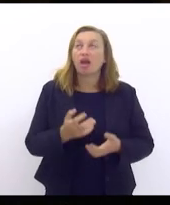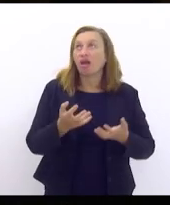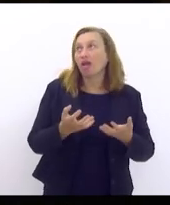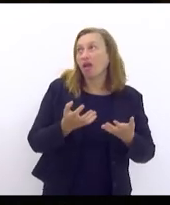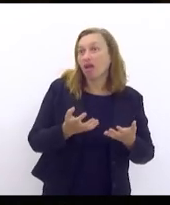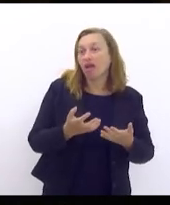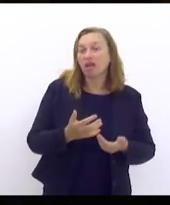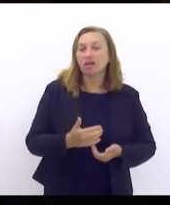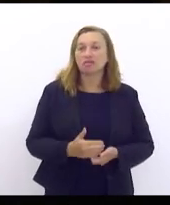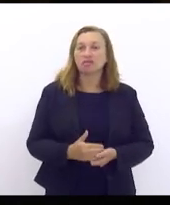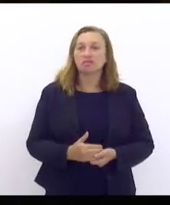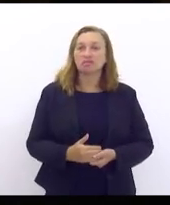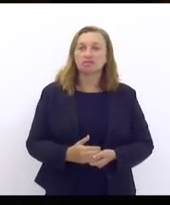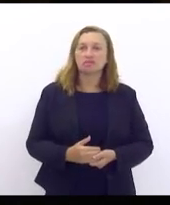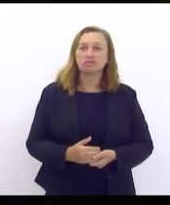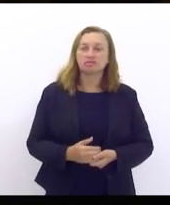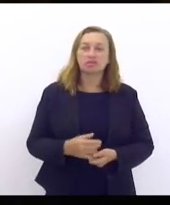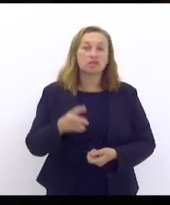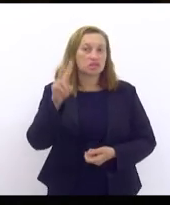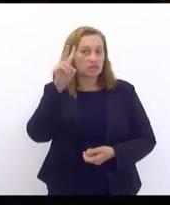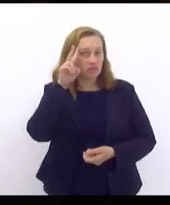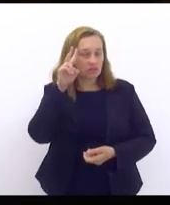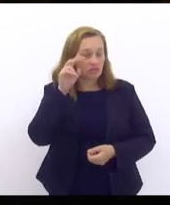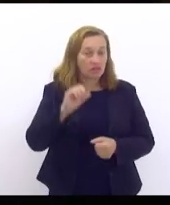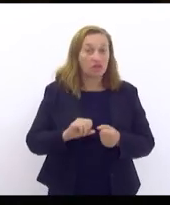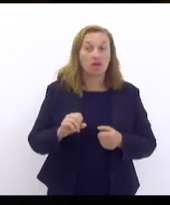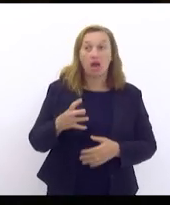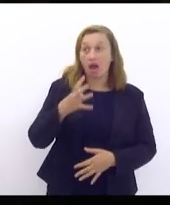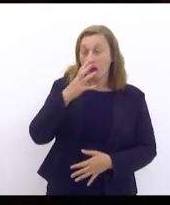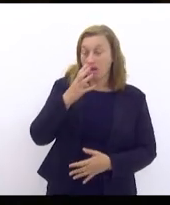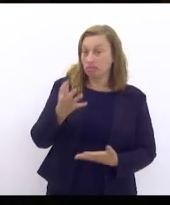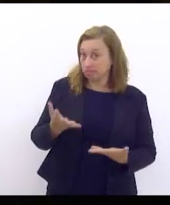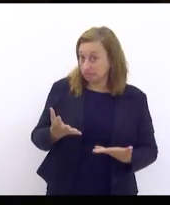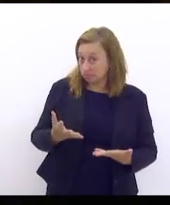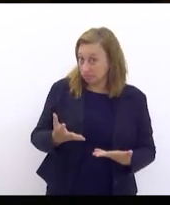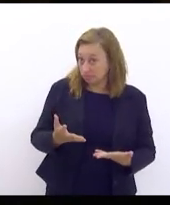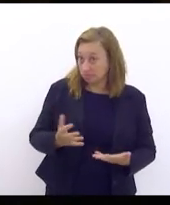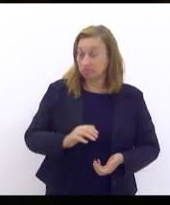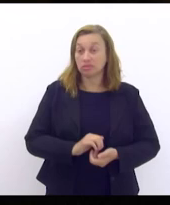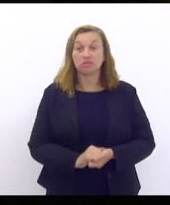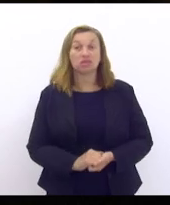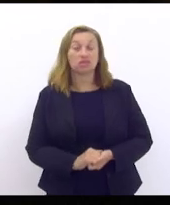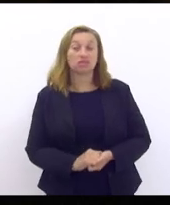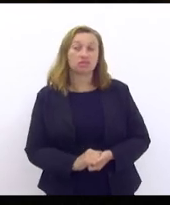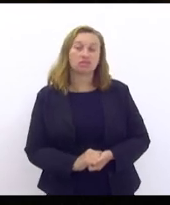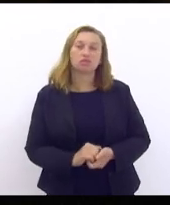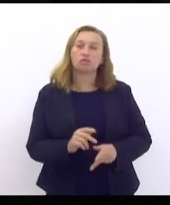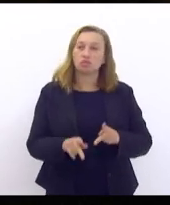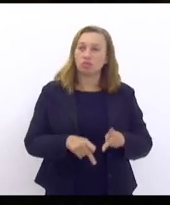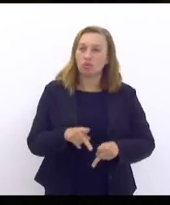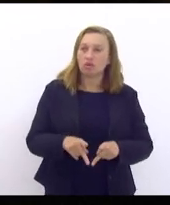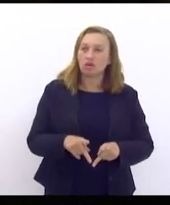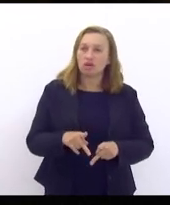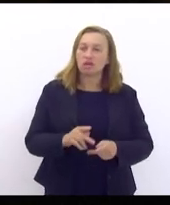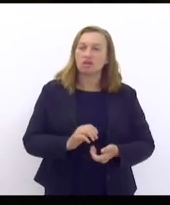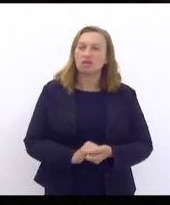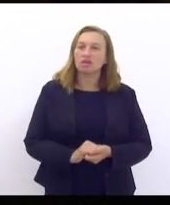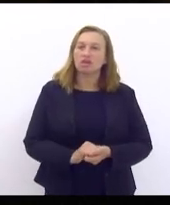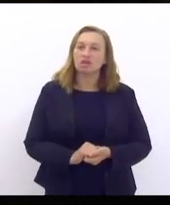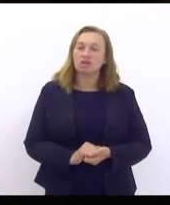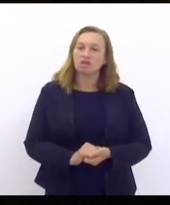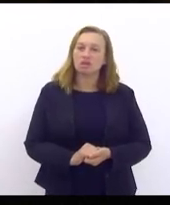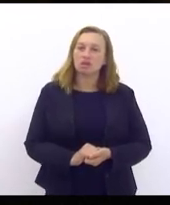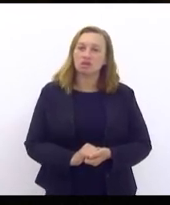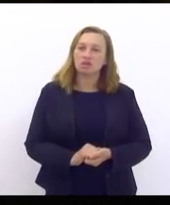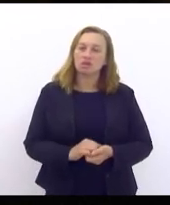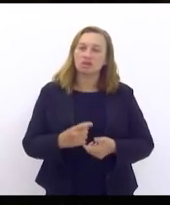licitar segunda-feira. Pasmem, população de Itatiaia e turistas. Exploração do serviço de remoção